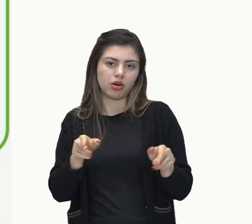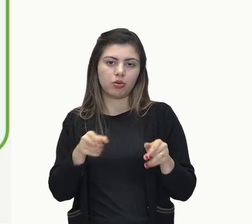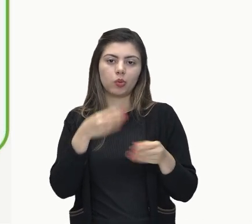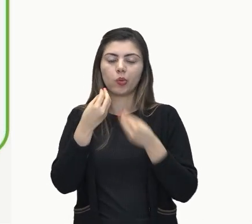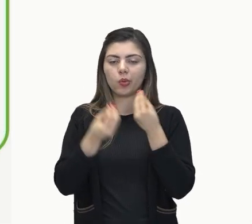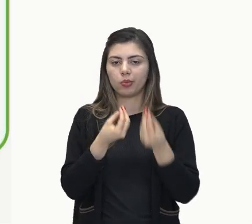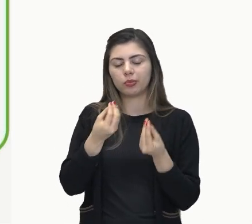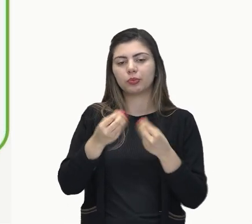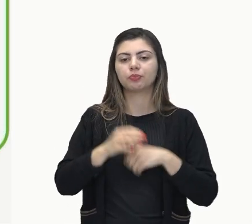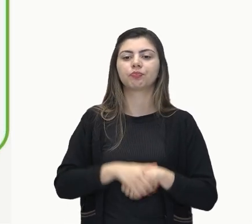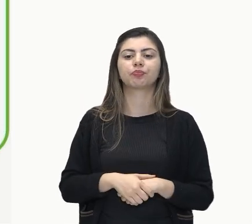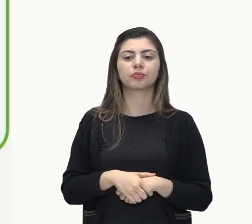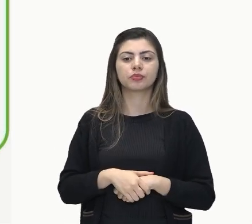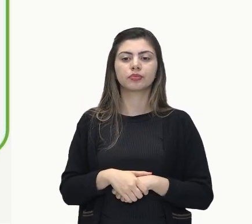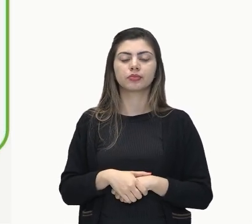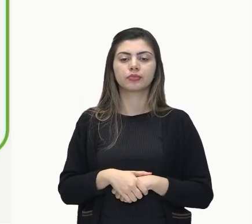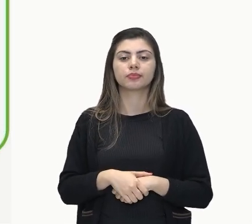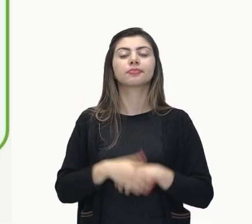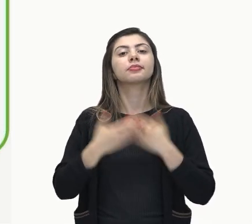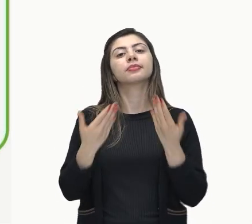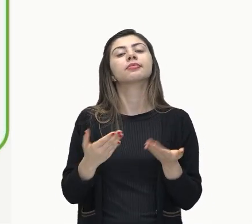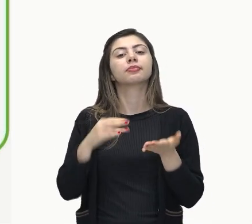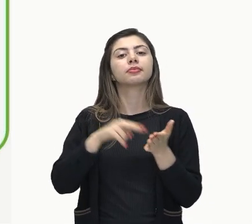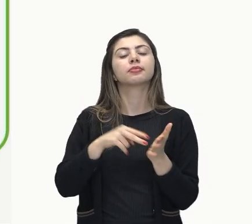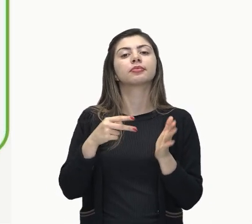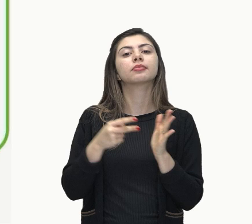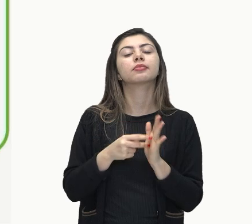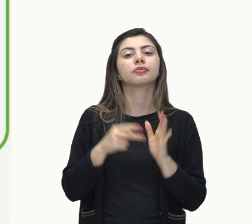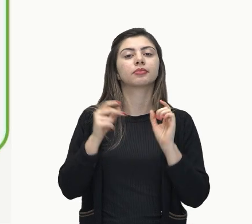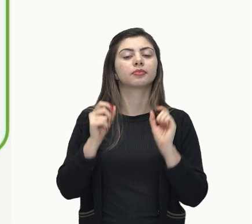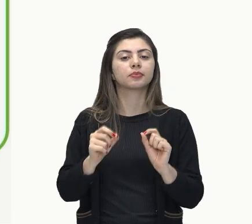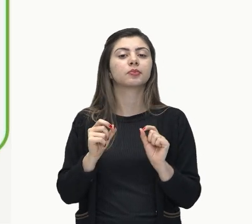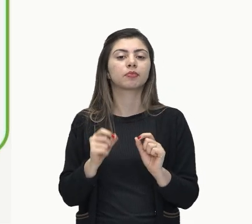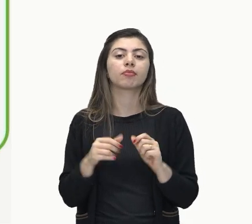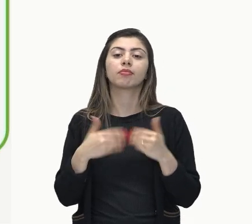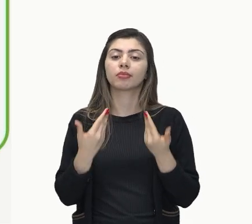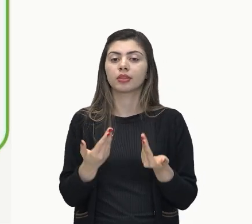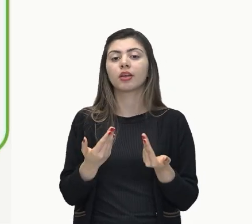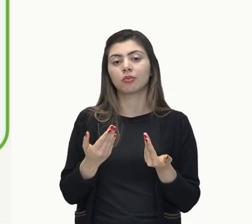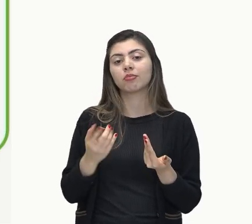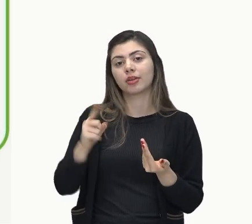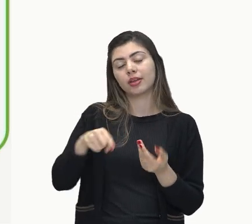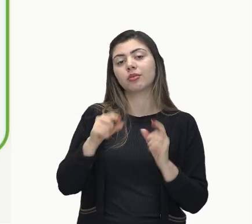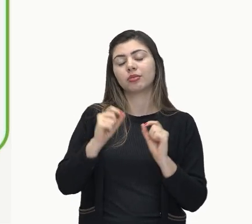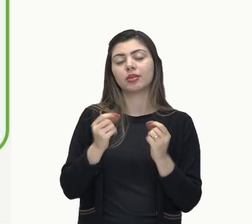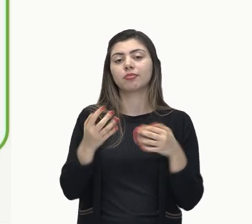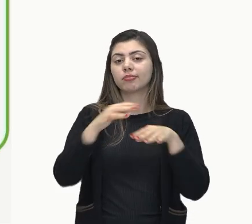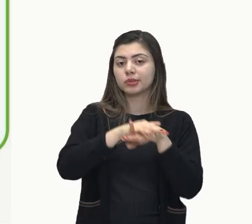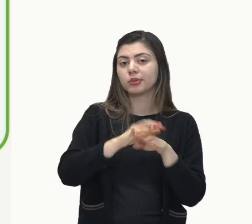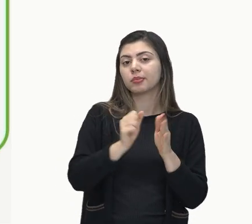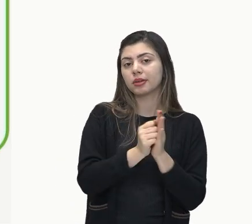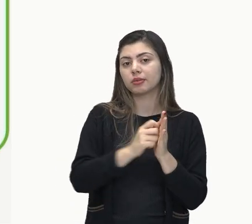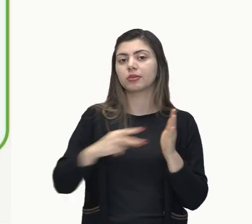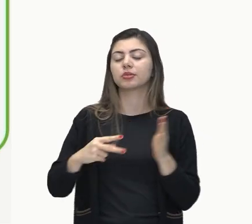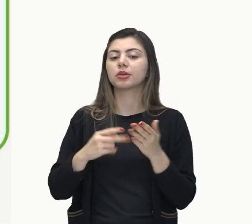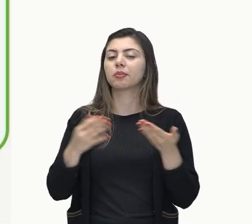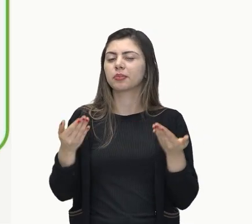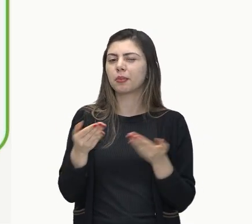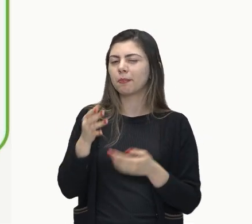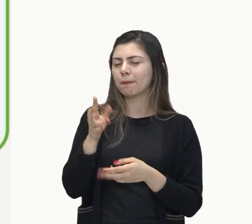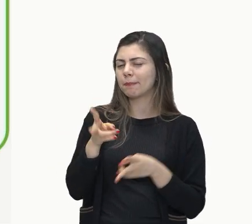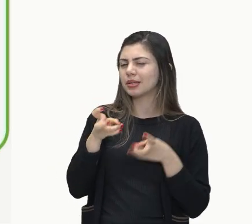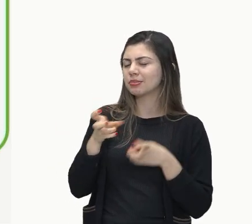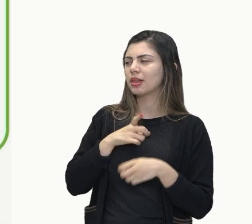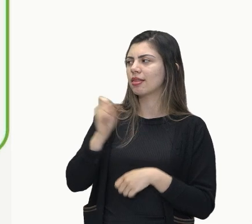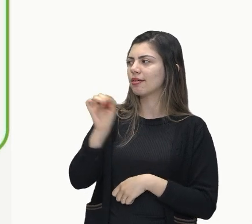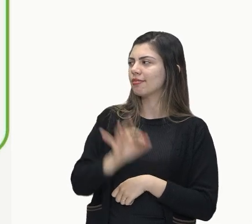quer dizer que vai ocorrer um fenômeno de isomeria óptica. Observem aí que eu trouxe imagens para